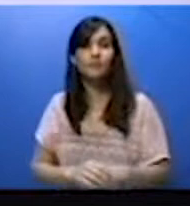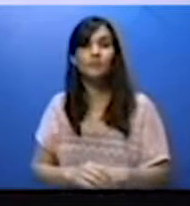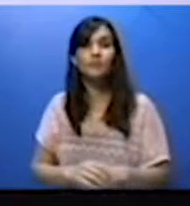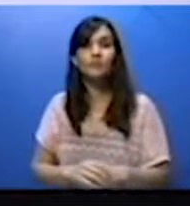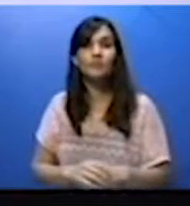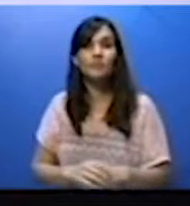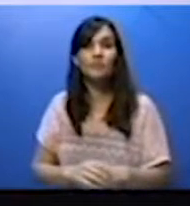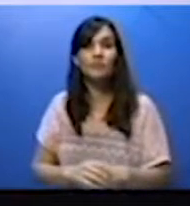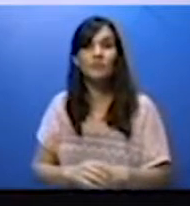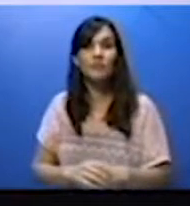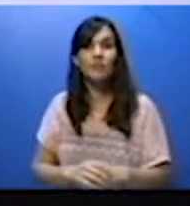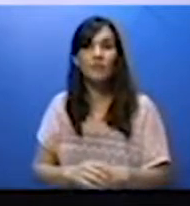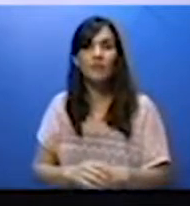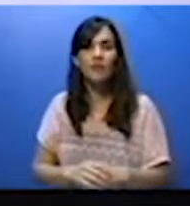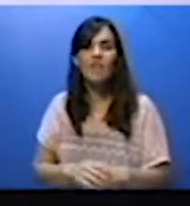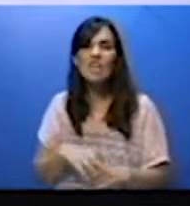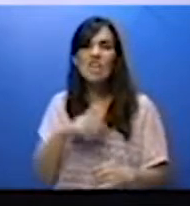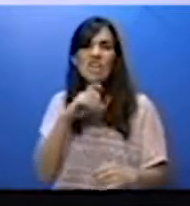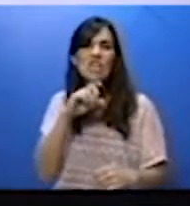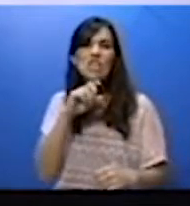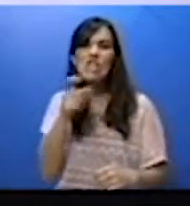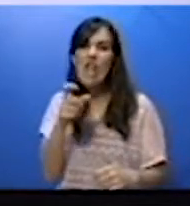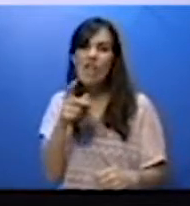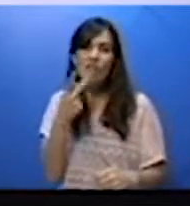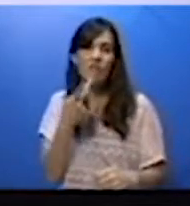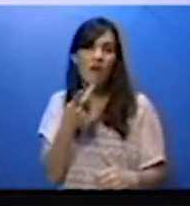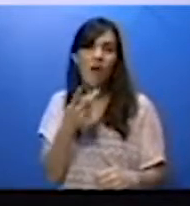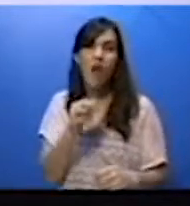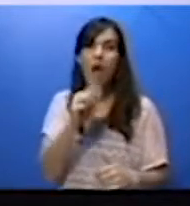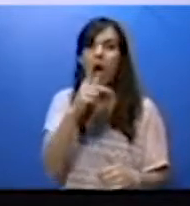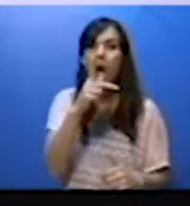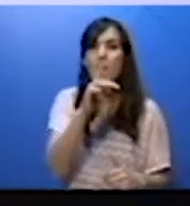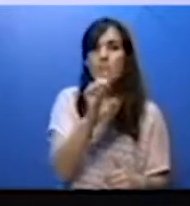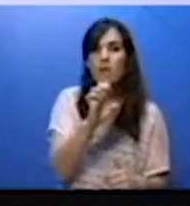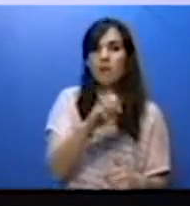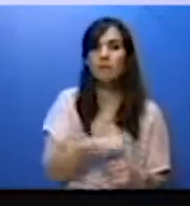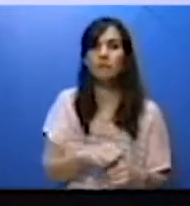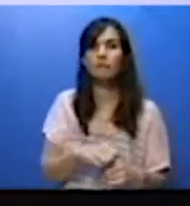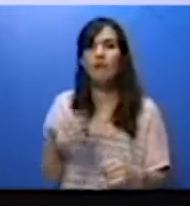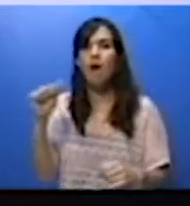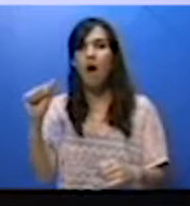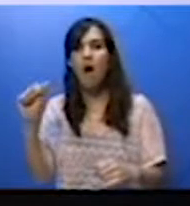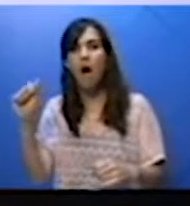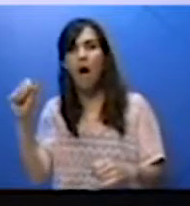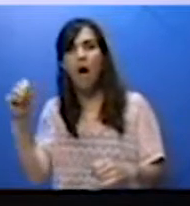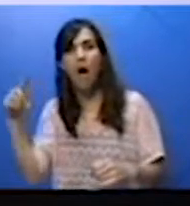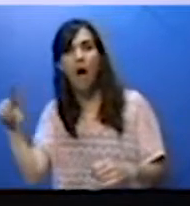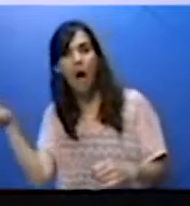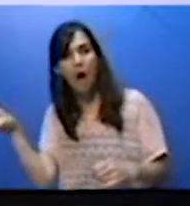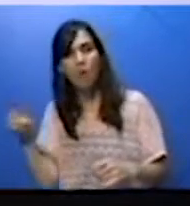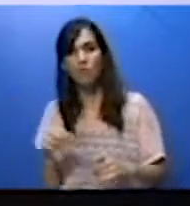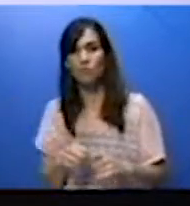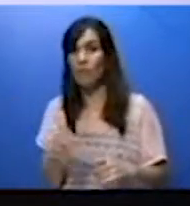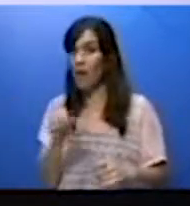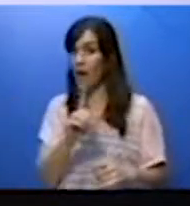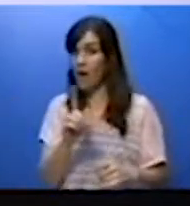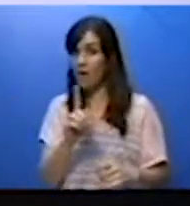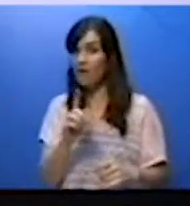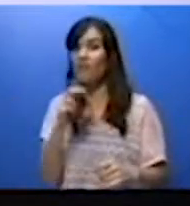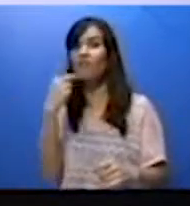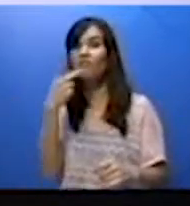o touro porque ninguém fala ninguém fala touro